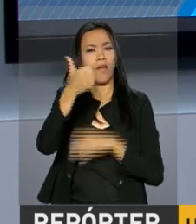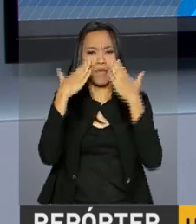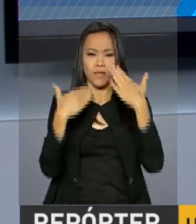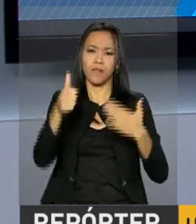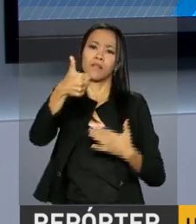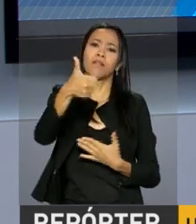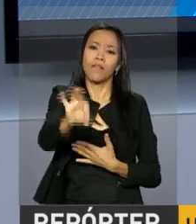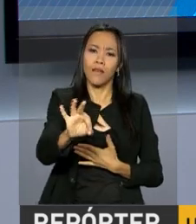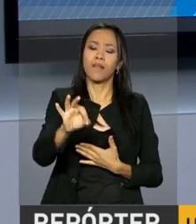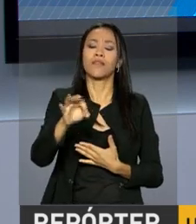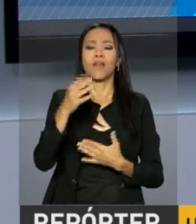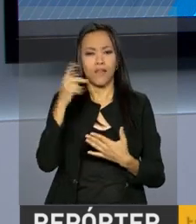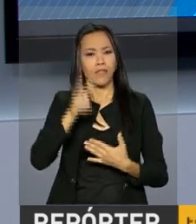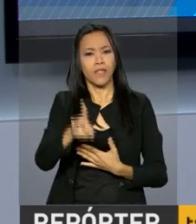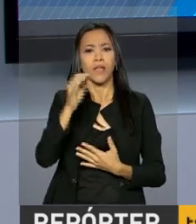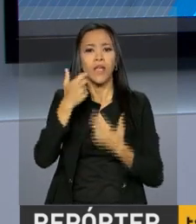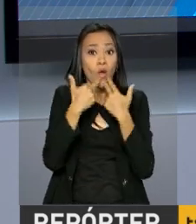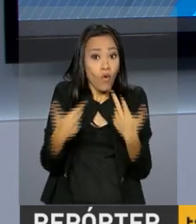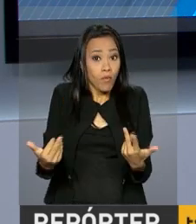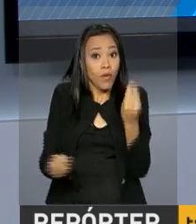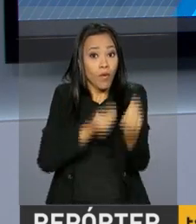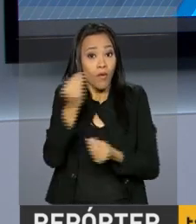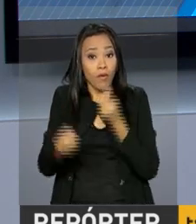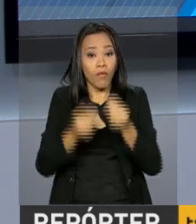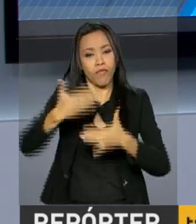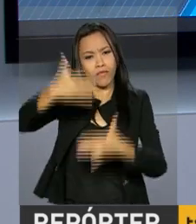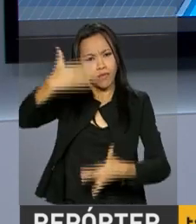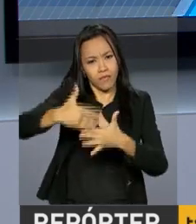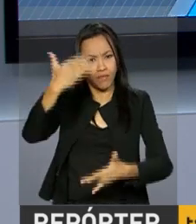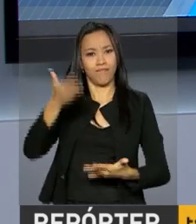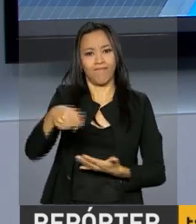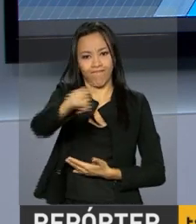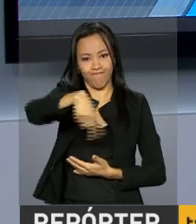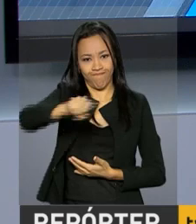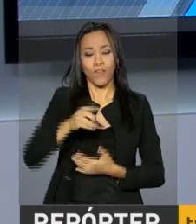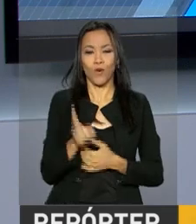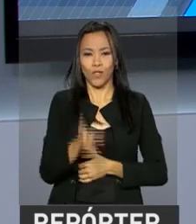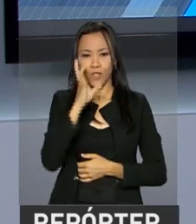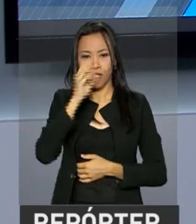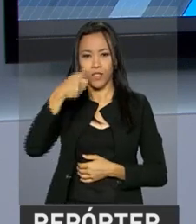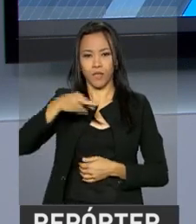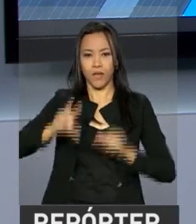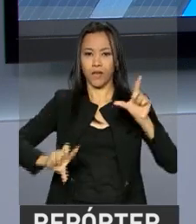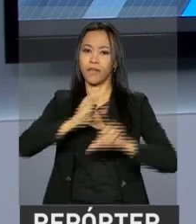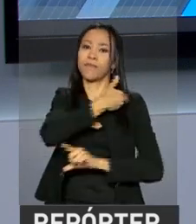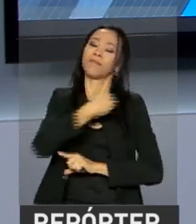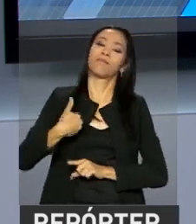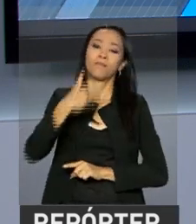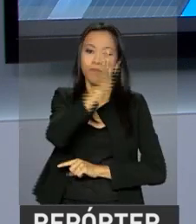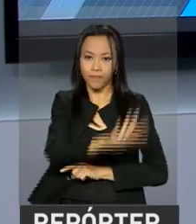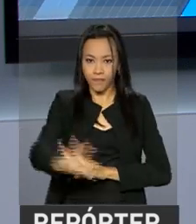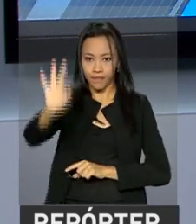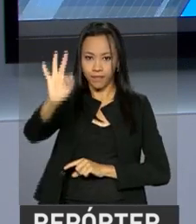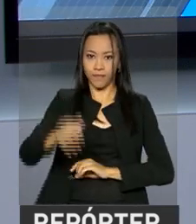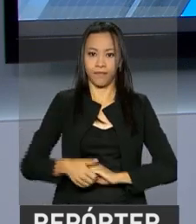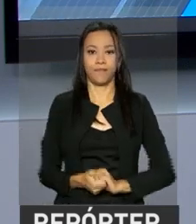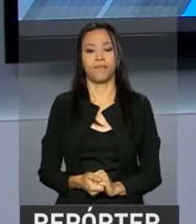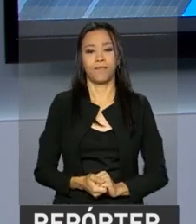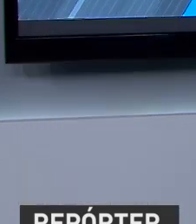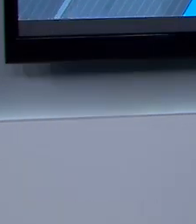repórter NBR acompanha as notícias também nas nossas redes sociais Continue com a gente na NBR a TV do